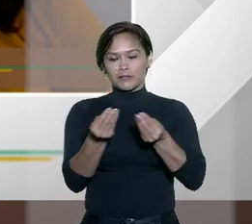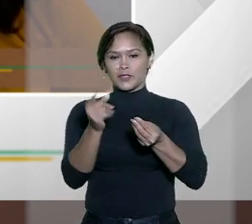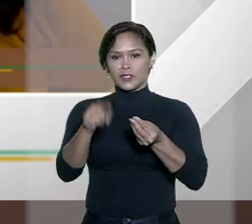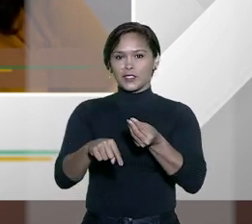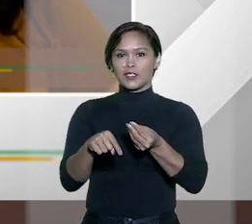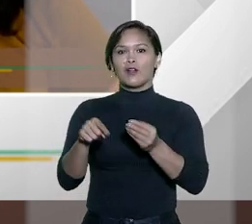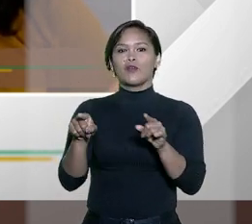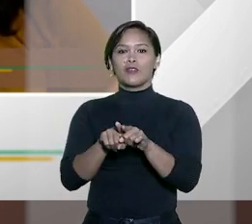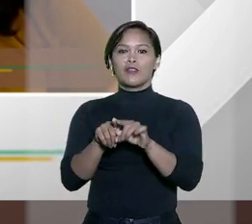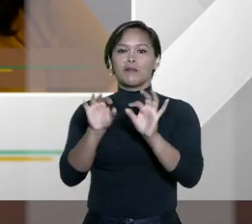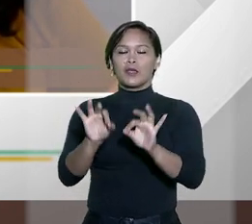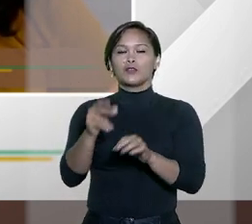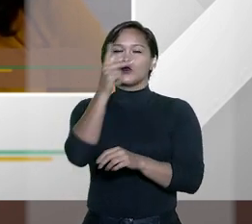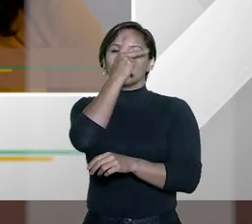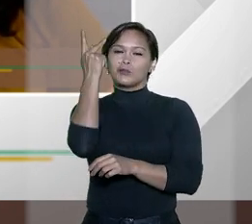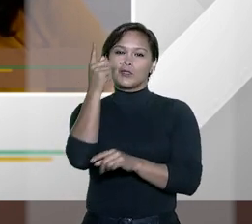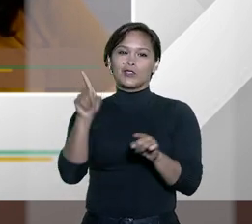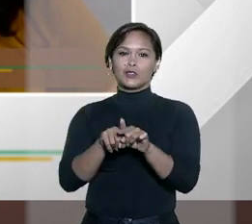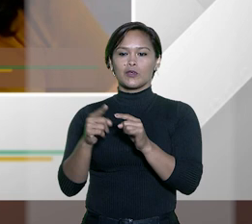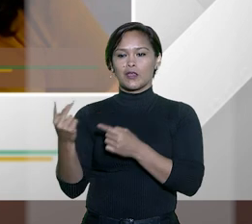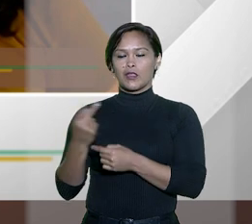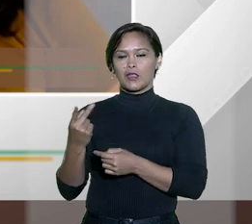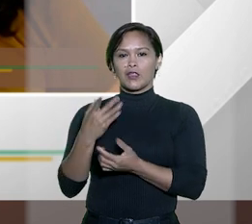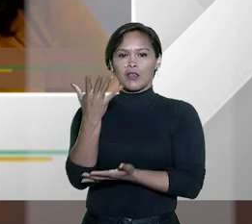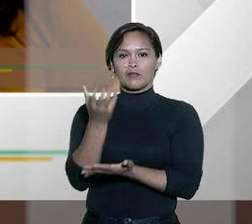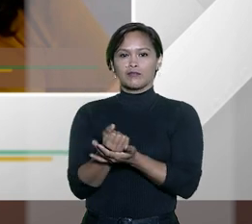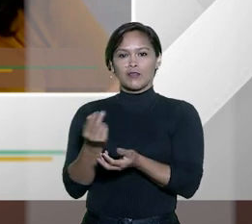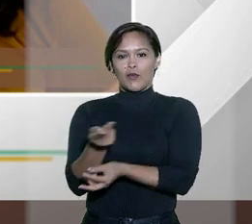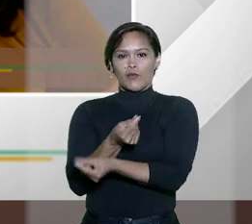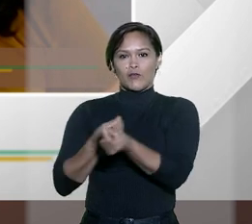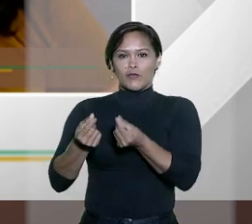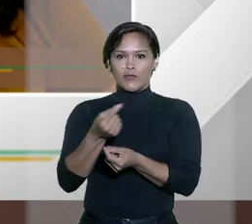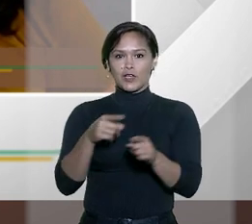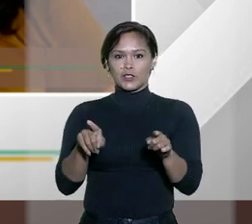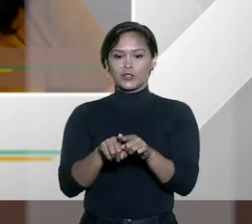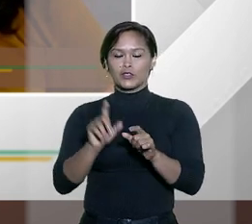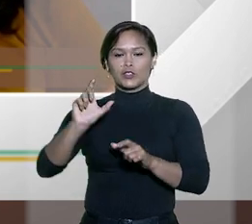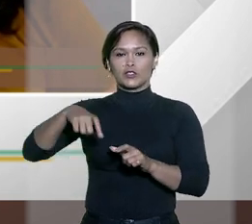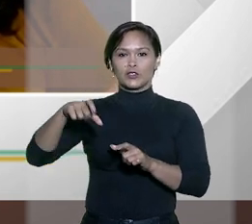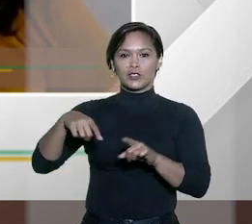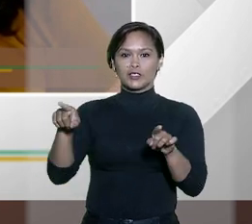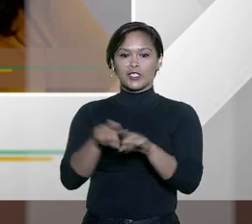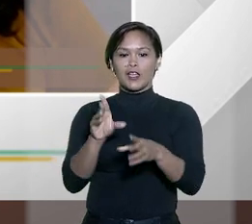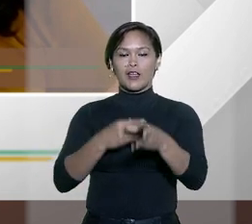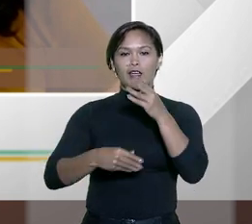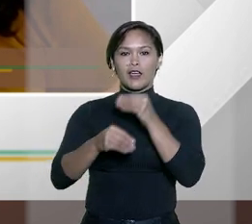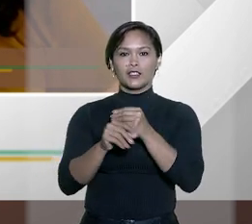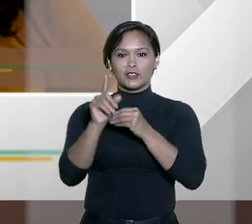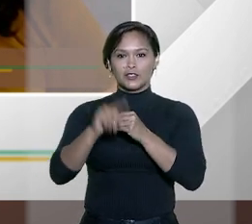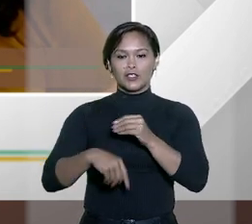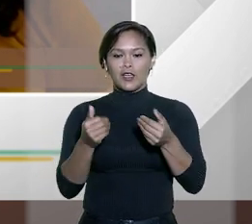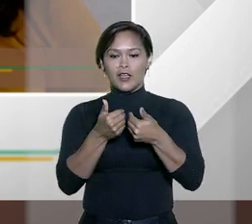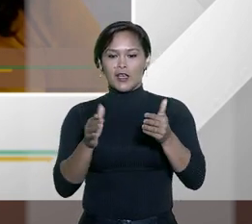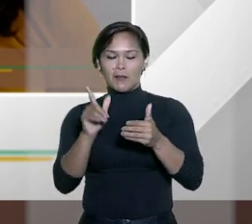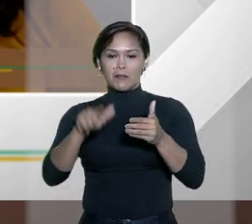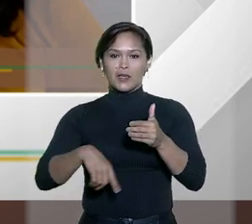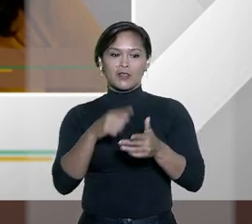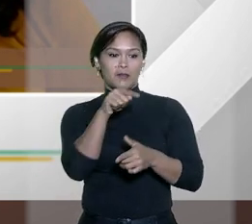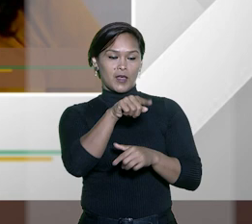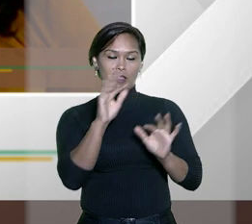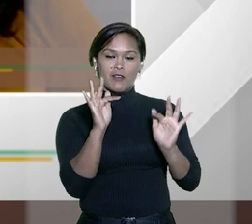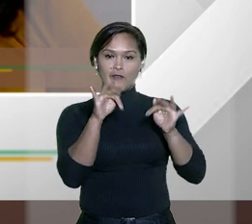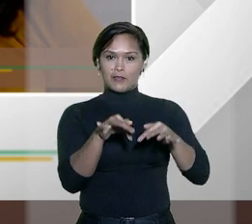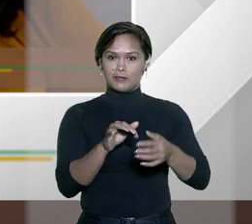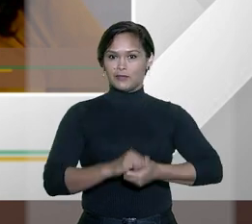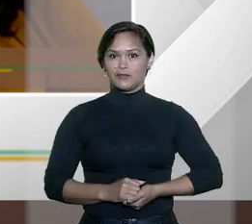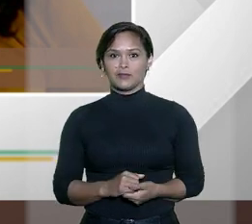designação de casos ou de pessoas nas dotações orçamentárias e nos créditos adicionais abertos para este